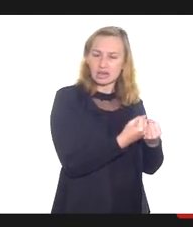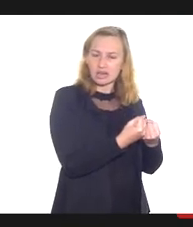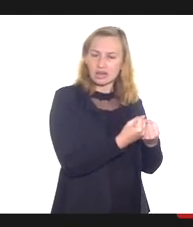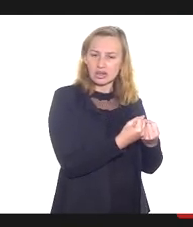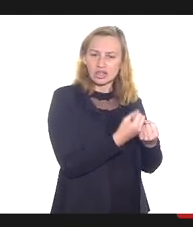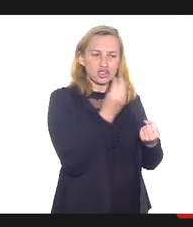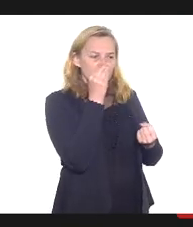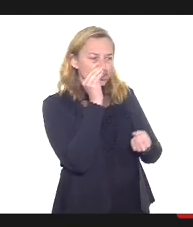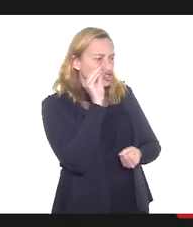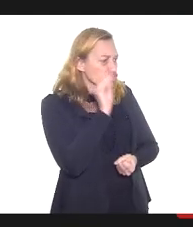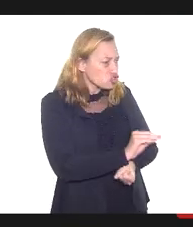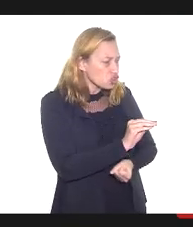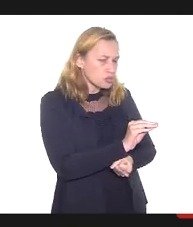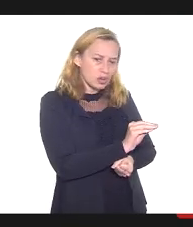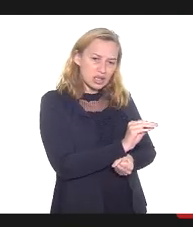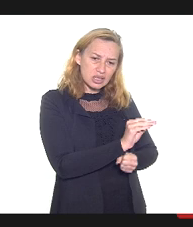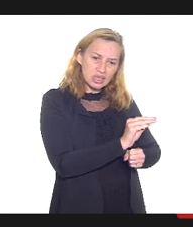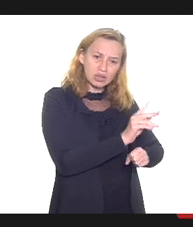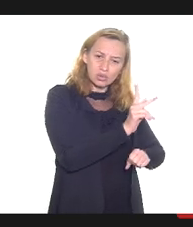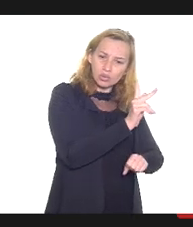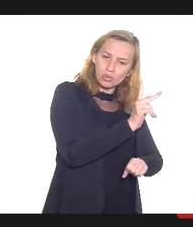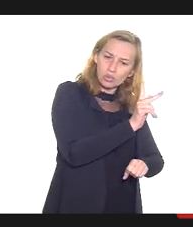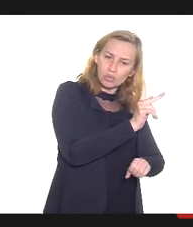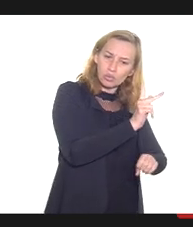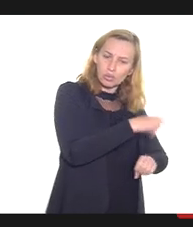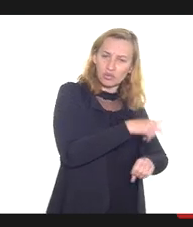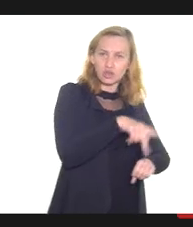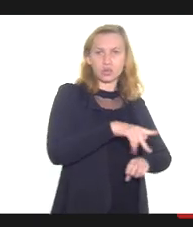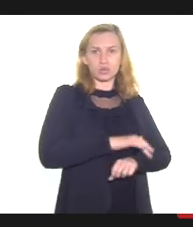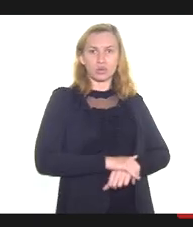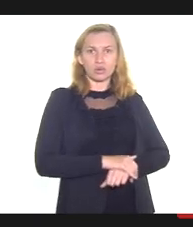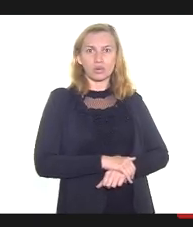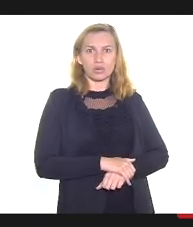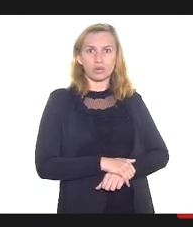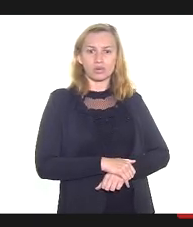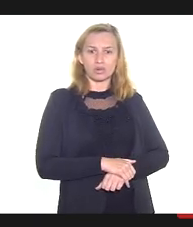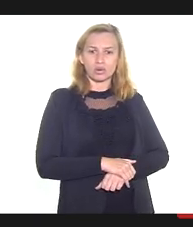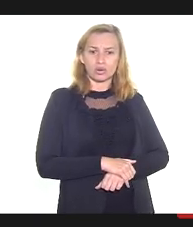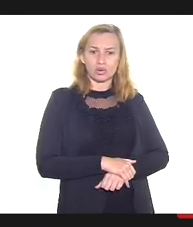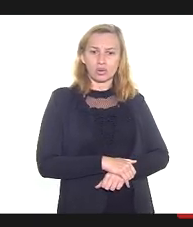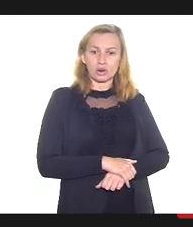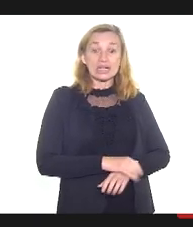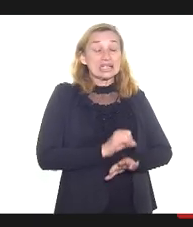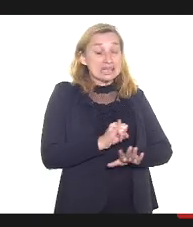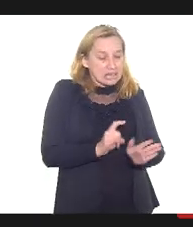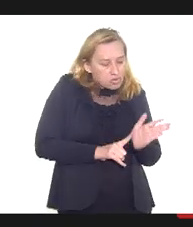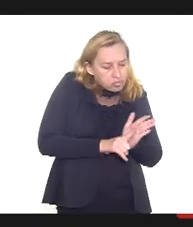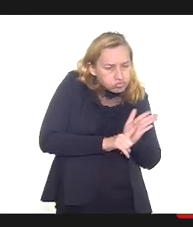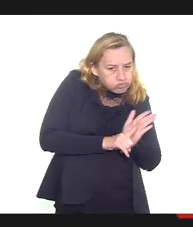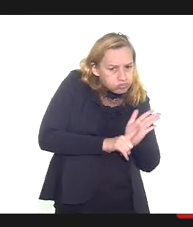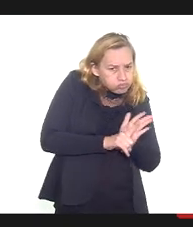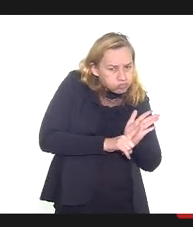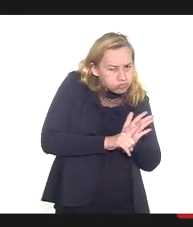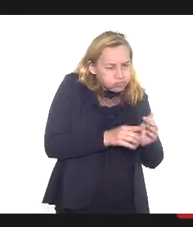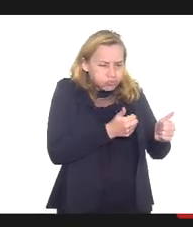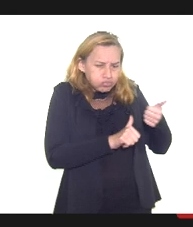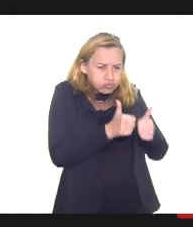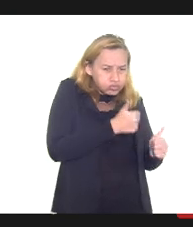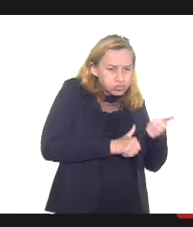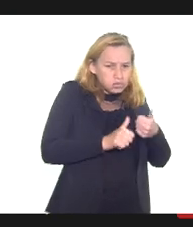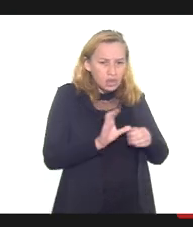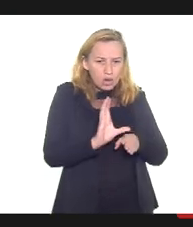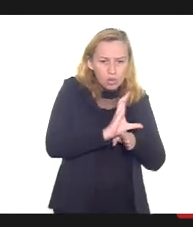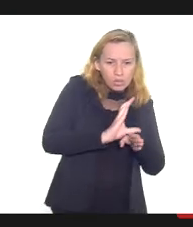desprezando a formação do docente? É, será que nós, assim, se formos analisar, será que conselhos